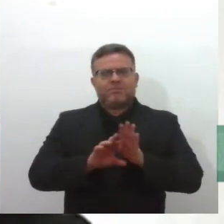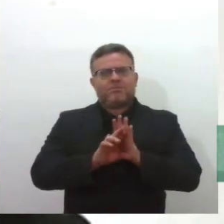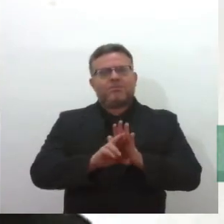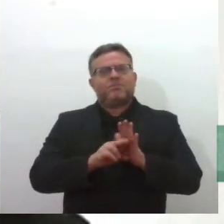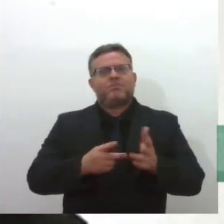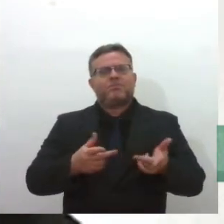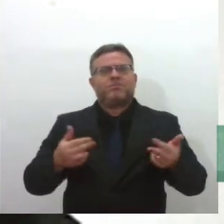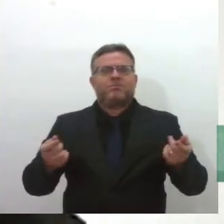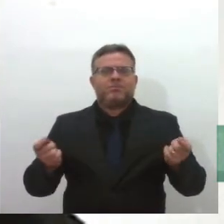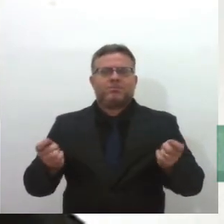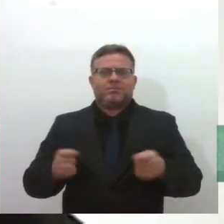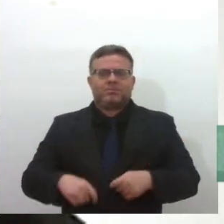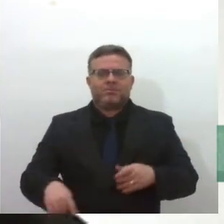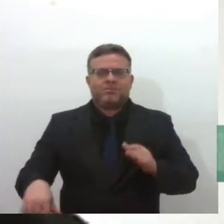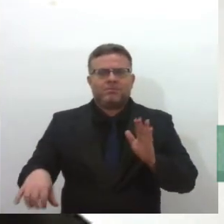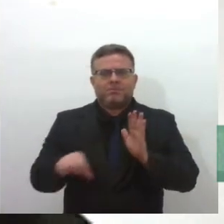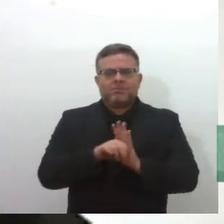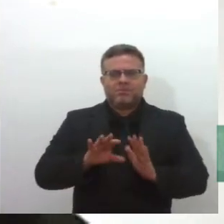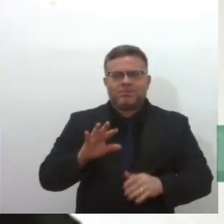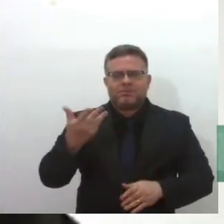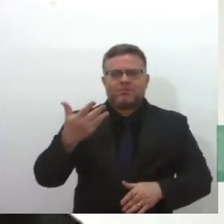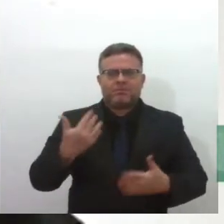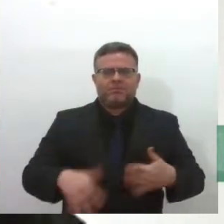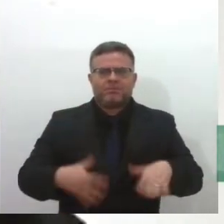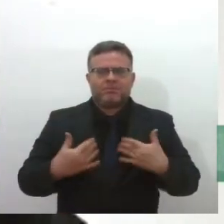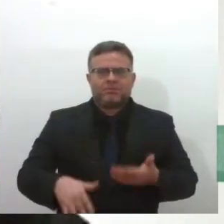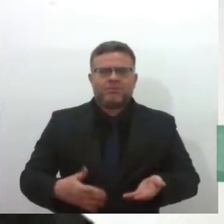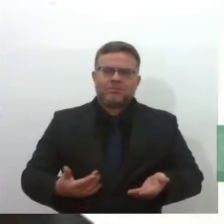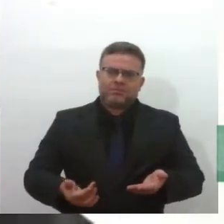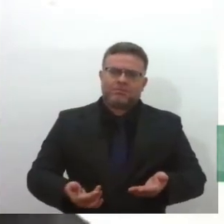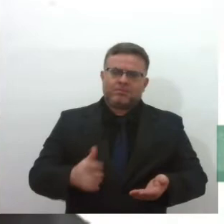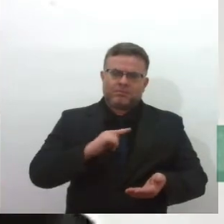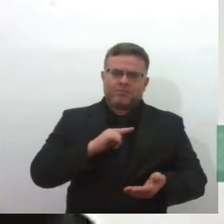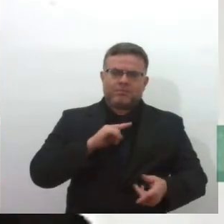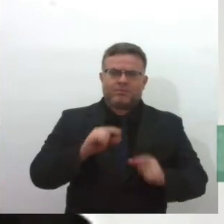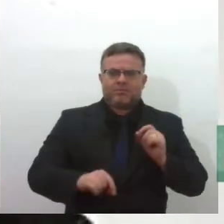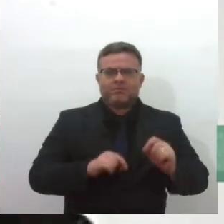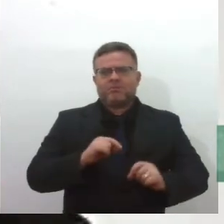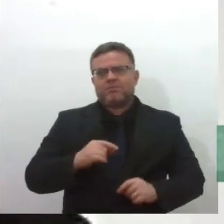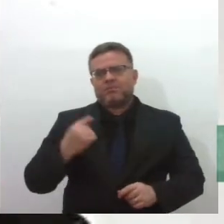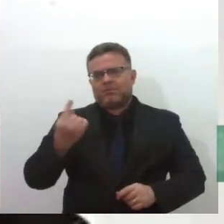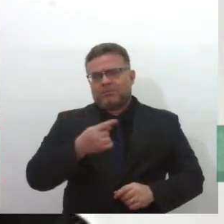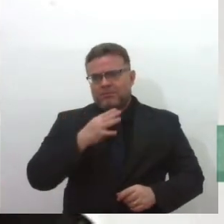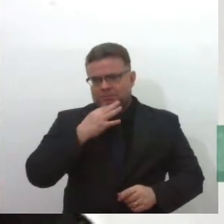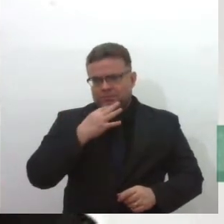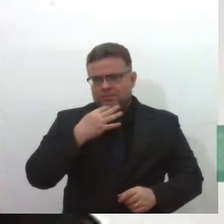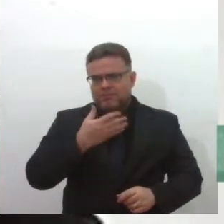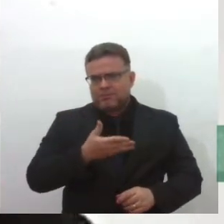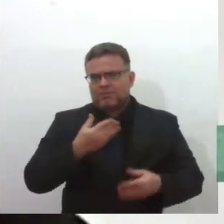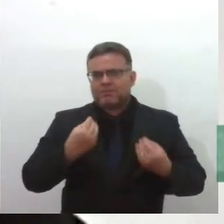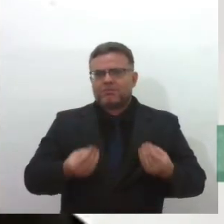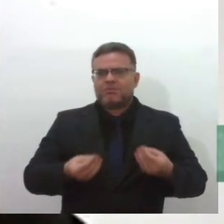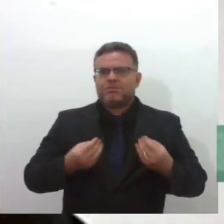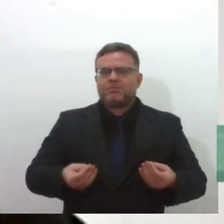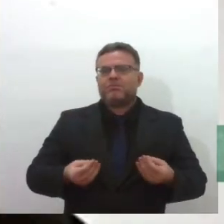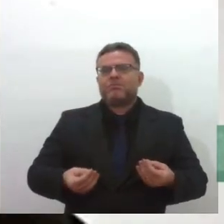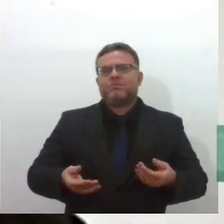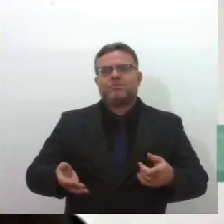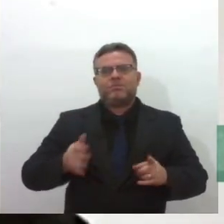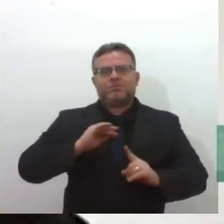a possíveis crimes praticados por pessoas que têm, que é conhecido como a parafilia, que é pedofilia, que é um